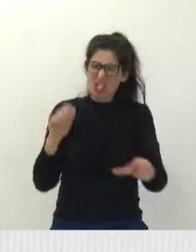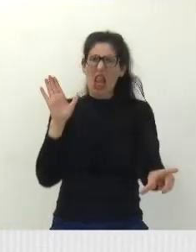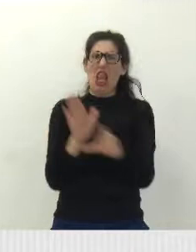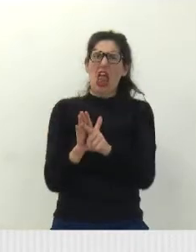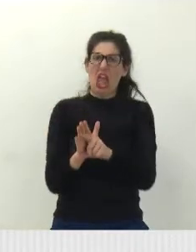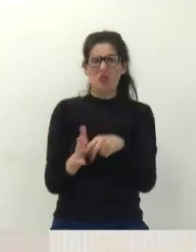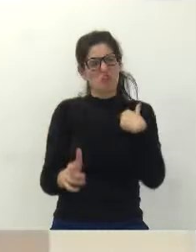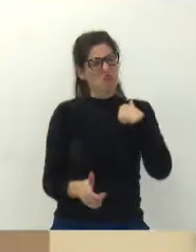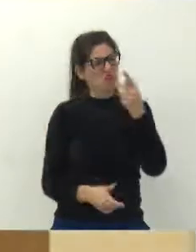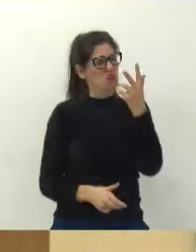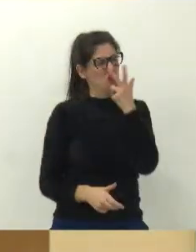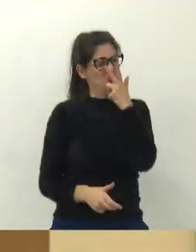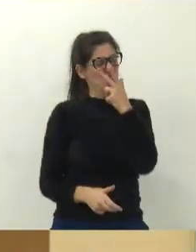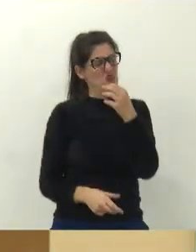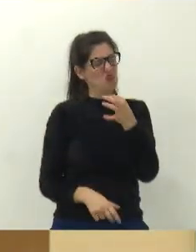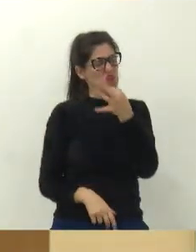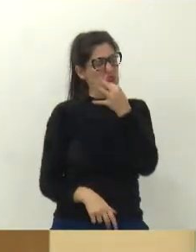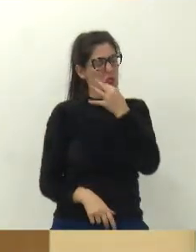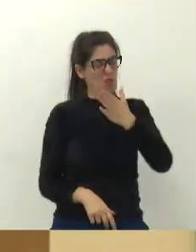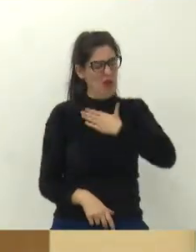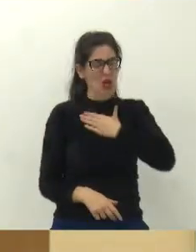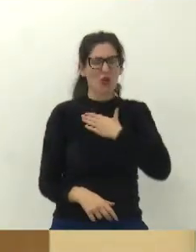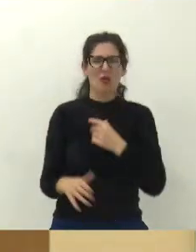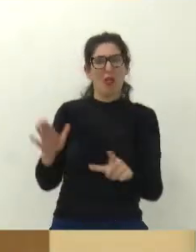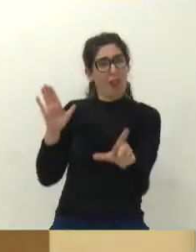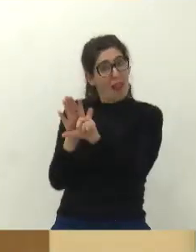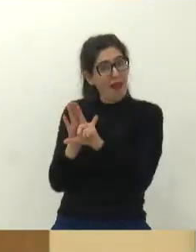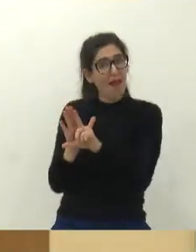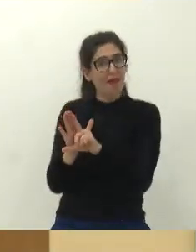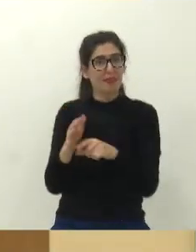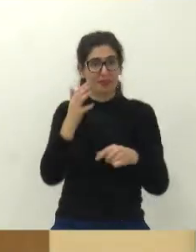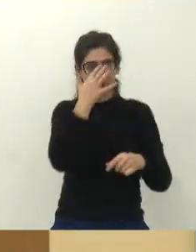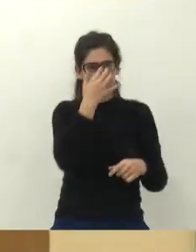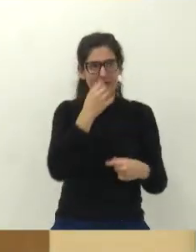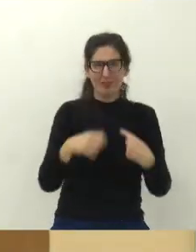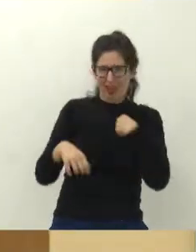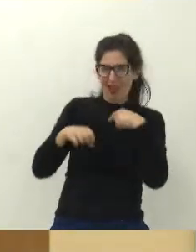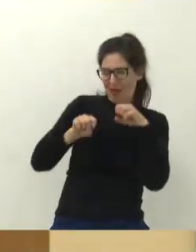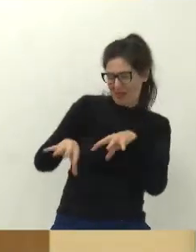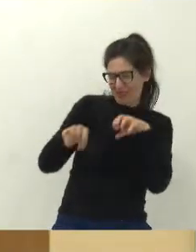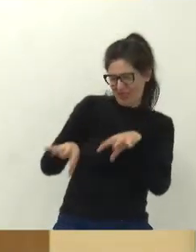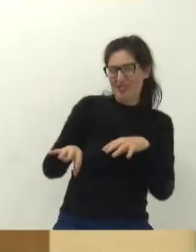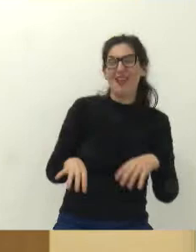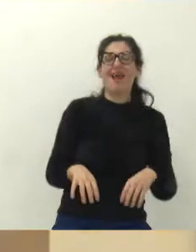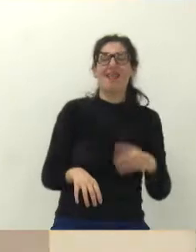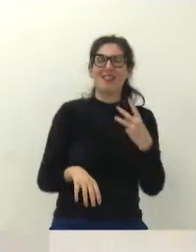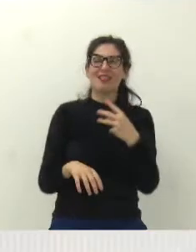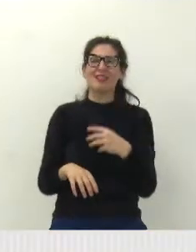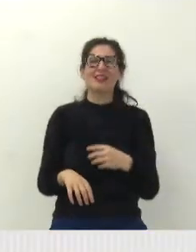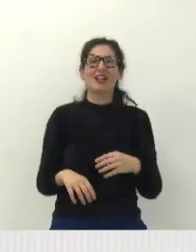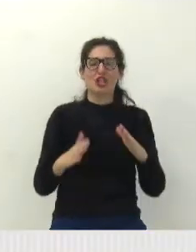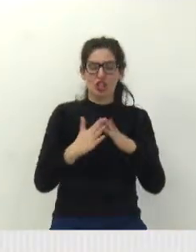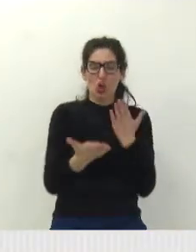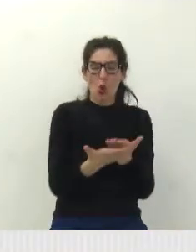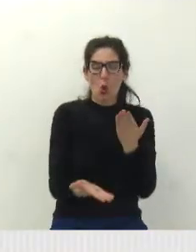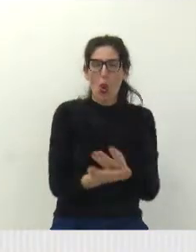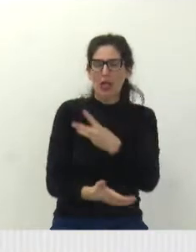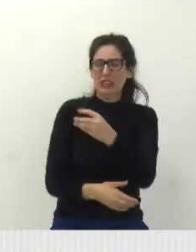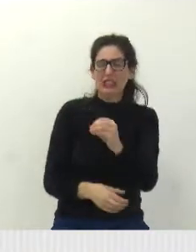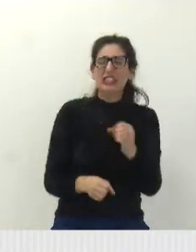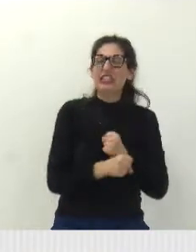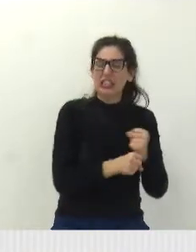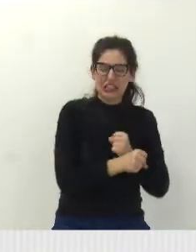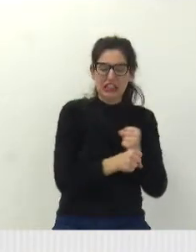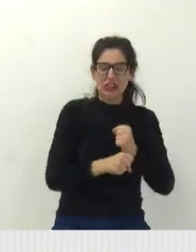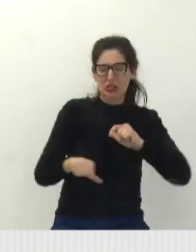hospital, lombada, onde tem uma grande movimentação de pessoas. Eu dei aula nessa escola durante 30 anos. Né, na Escola João Cruz.